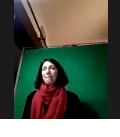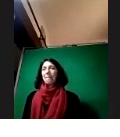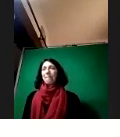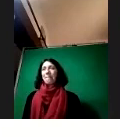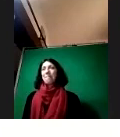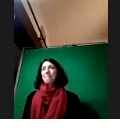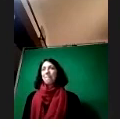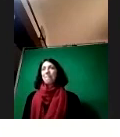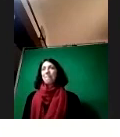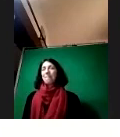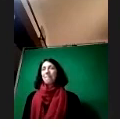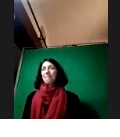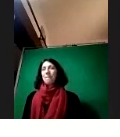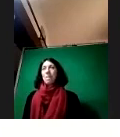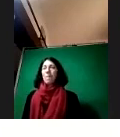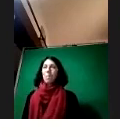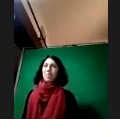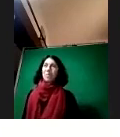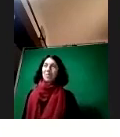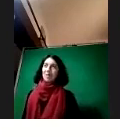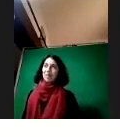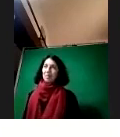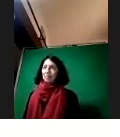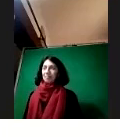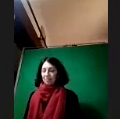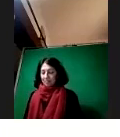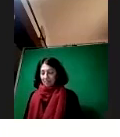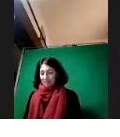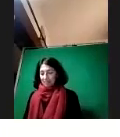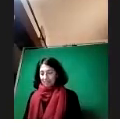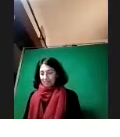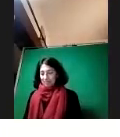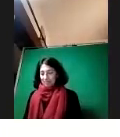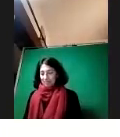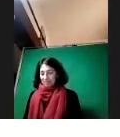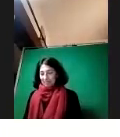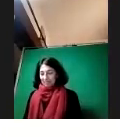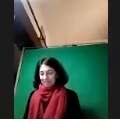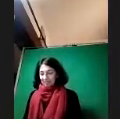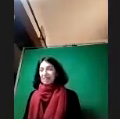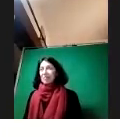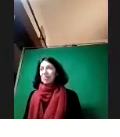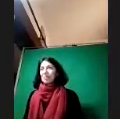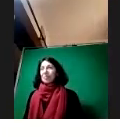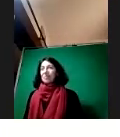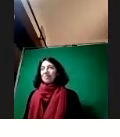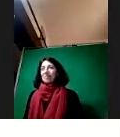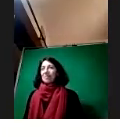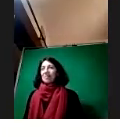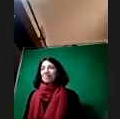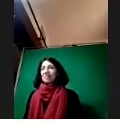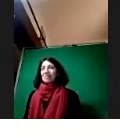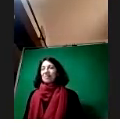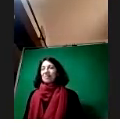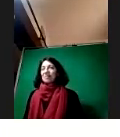espólio que se encontra na Torre do Tombo, e entre eles